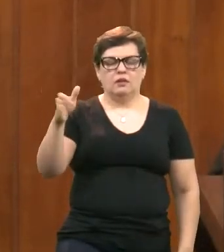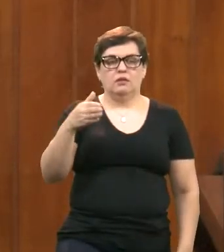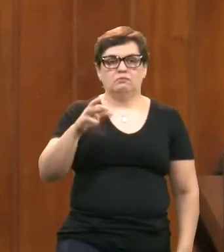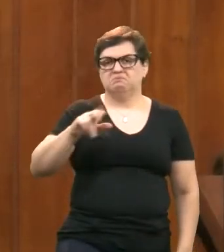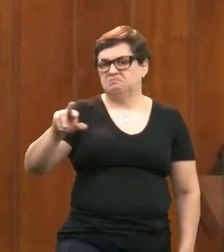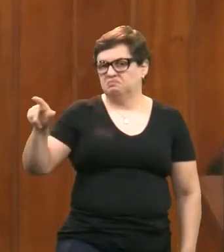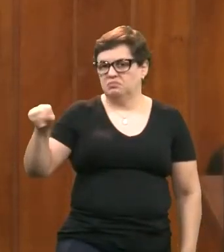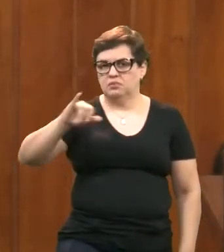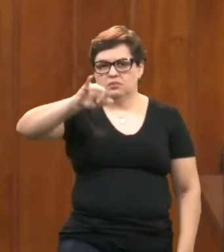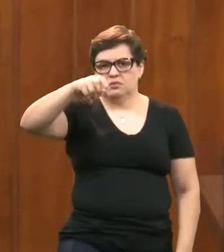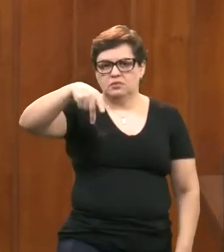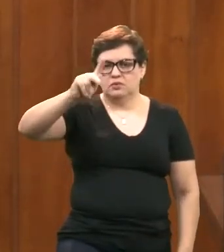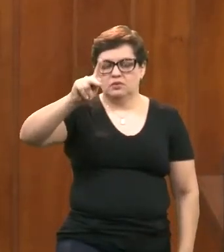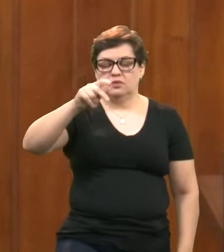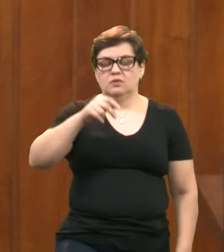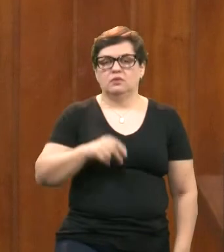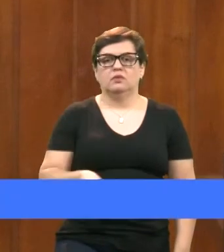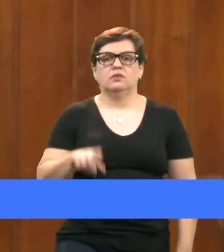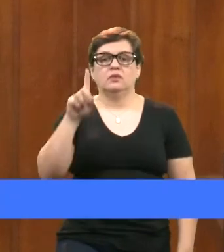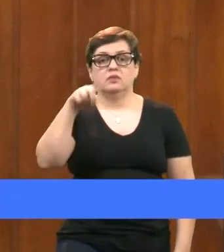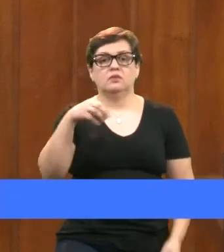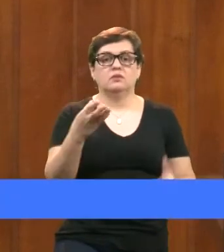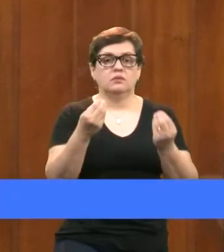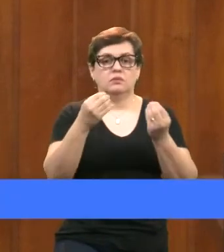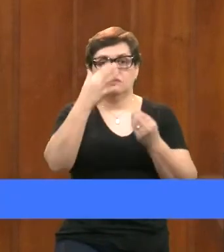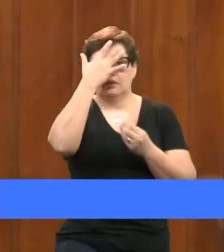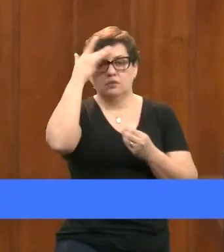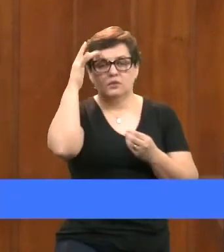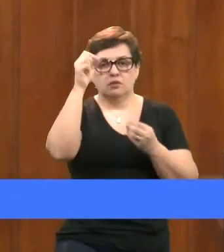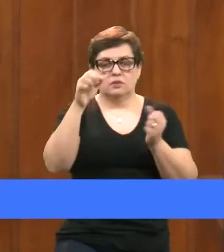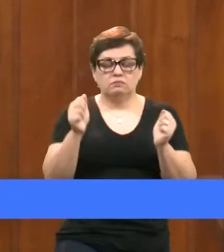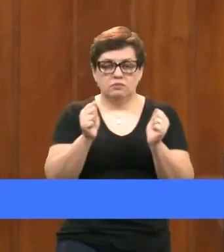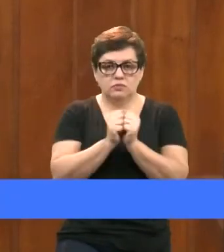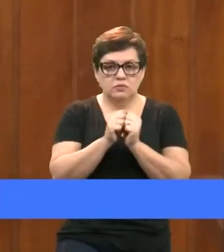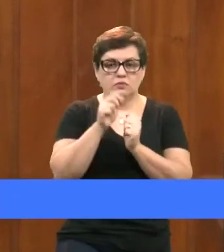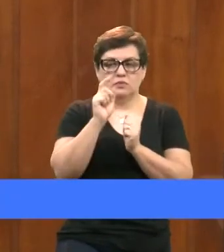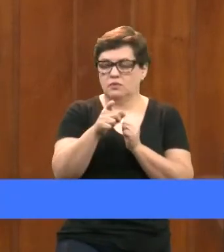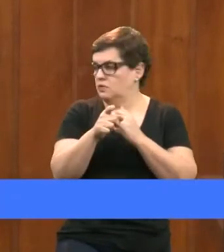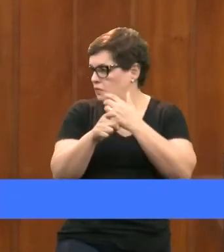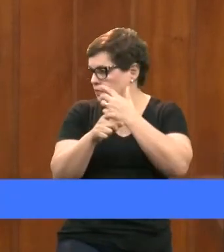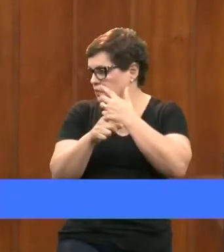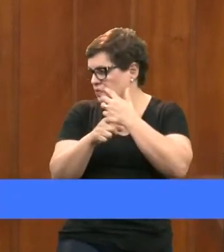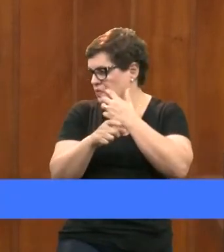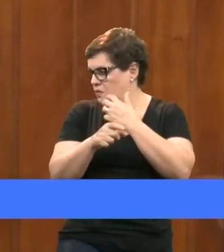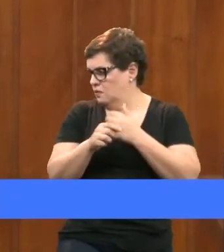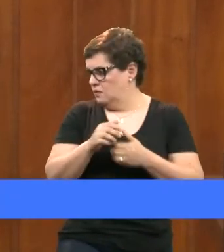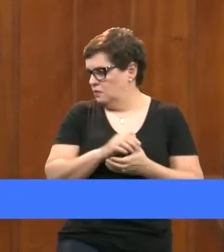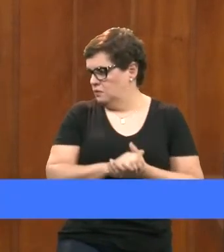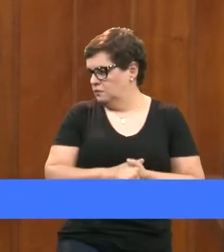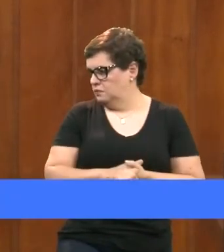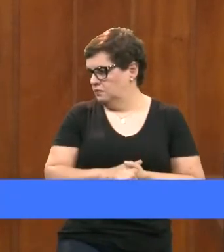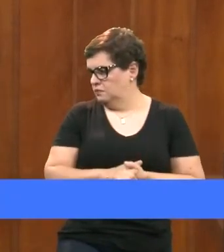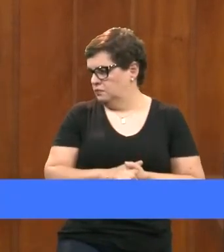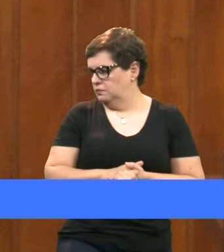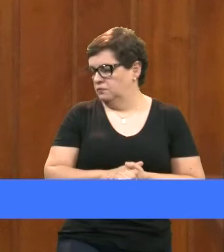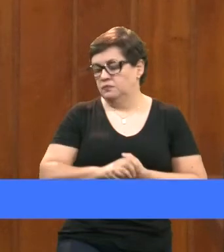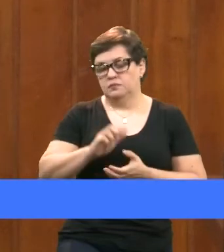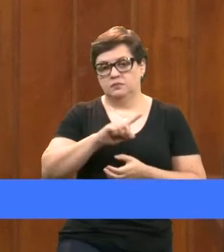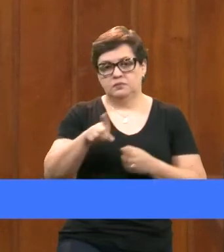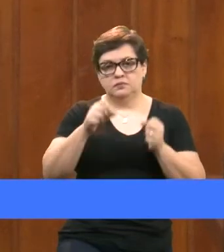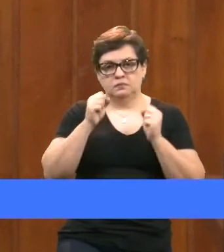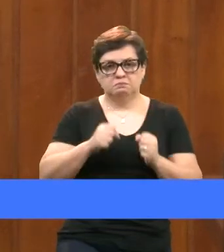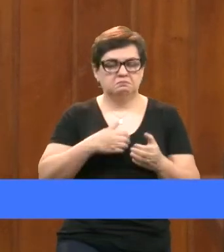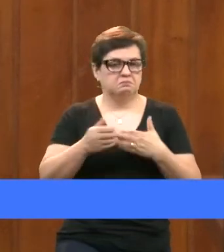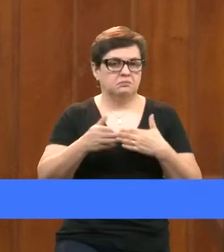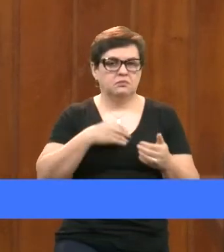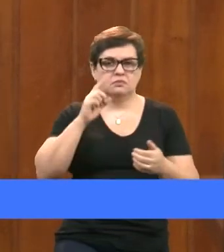afinal, JK, são muitas pessoas que se concentram ali nessa praça. Vocês podem ali, qualquer dia da